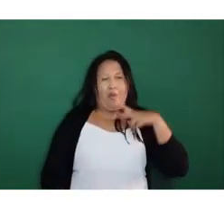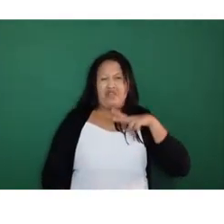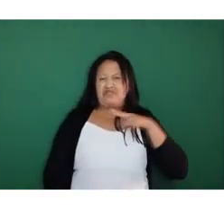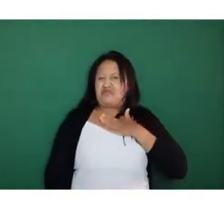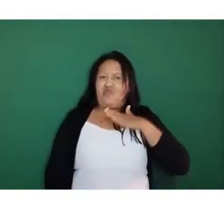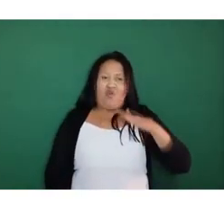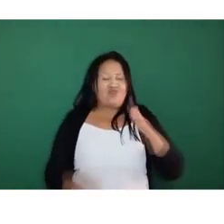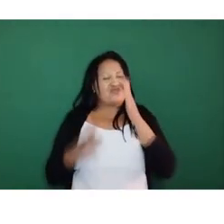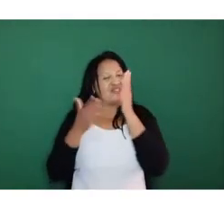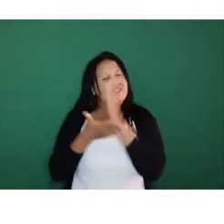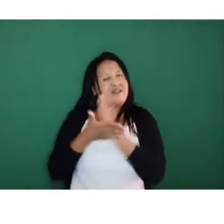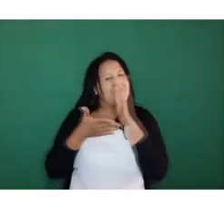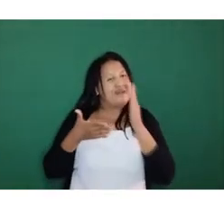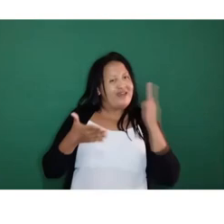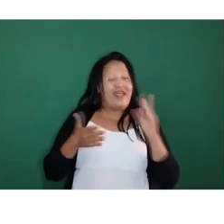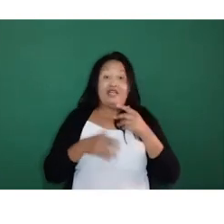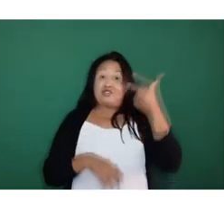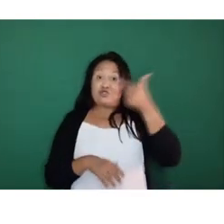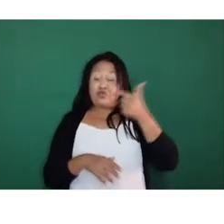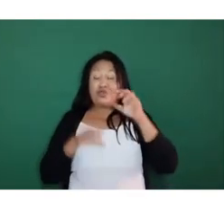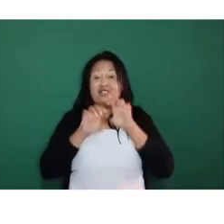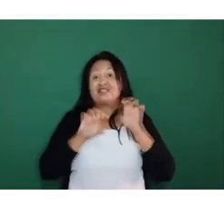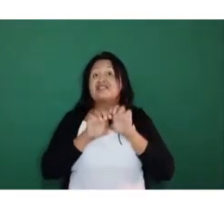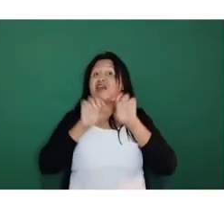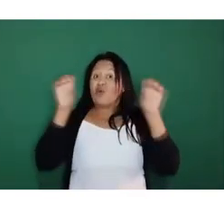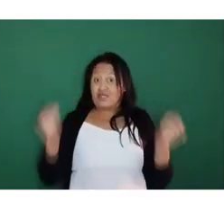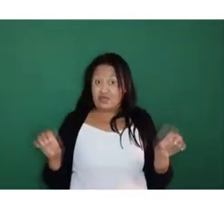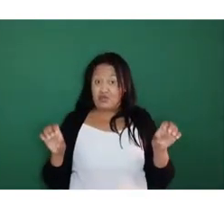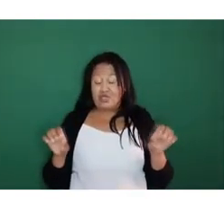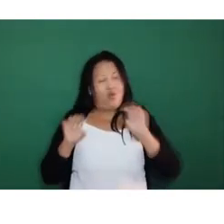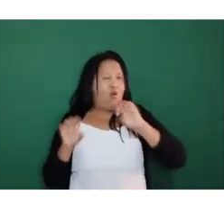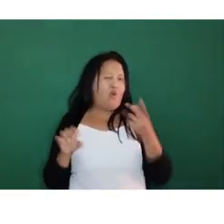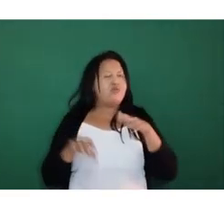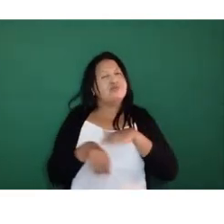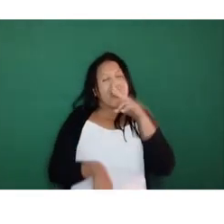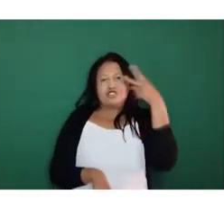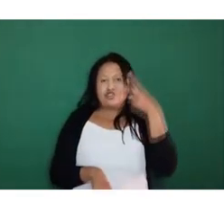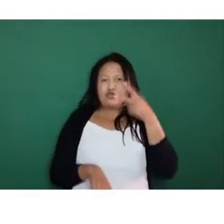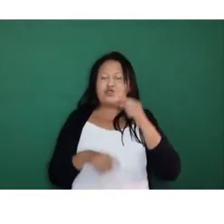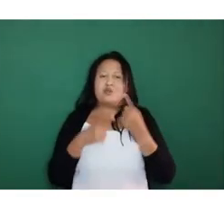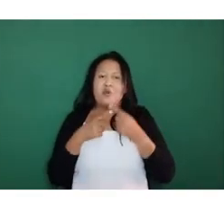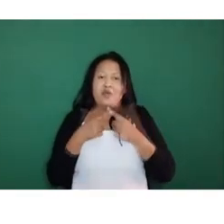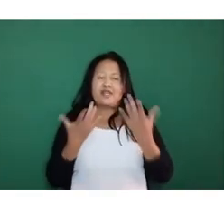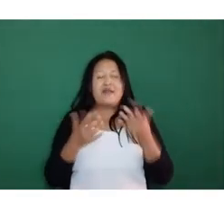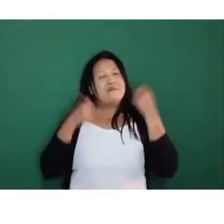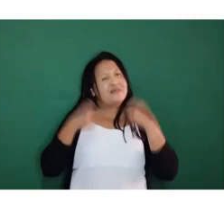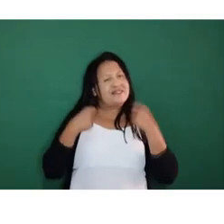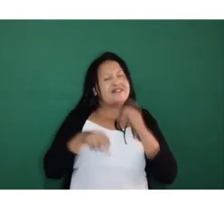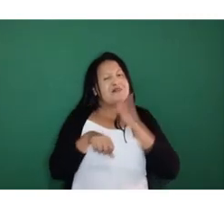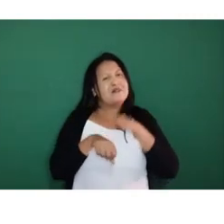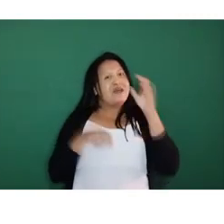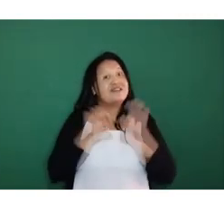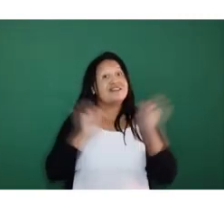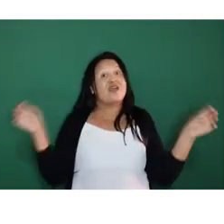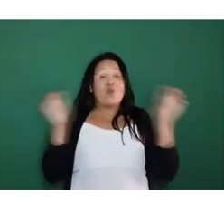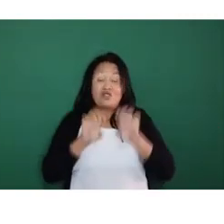não gosto de separar duas equações ou melhor mais de duas né mas separar nesses dois pontos porque a gente precisa de mais equações